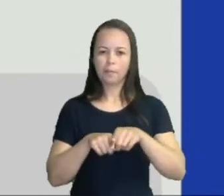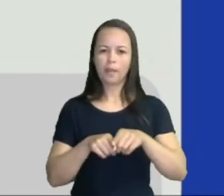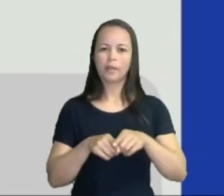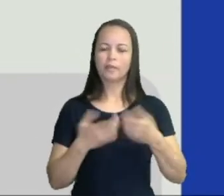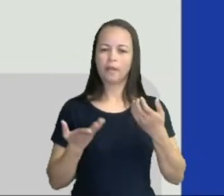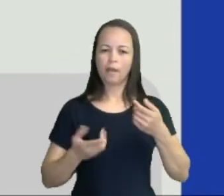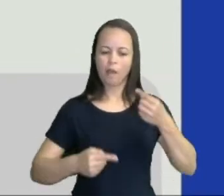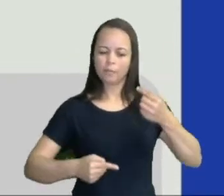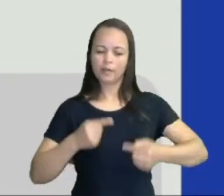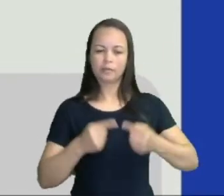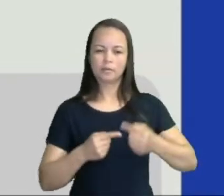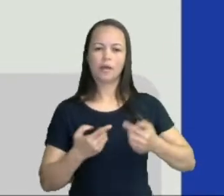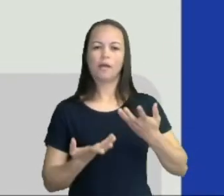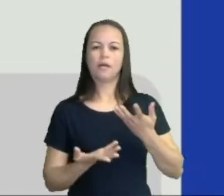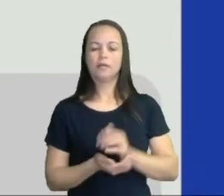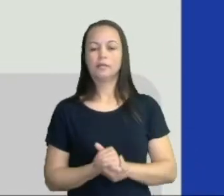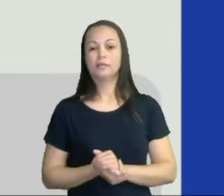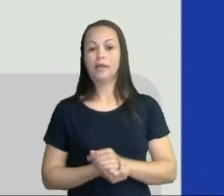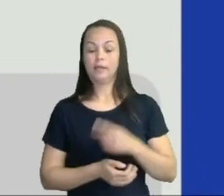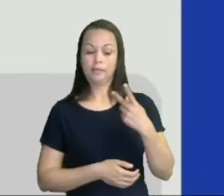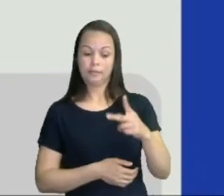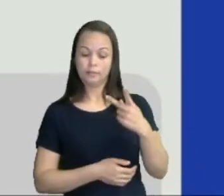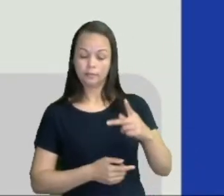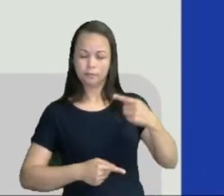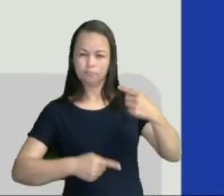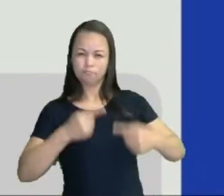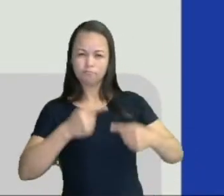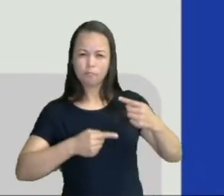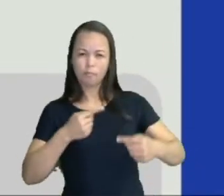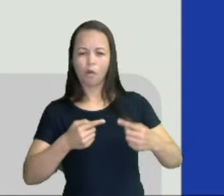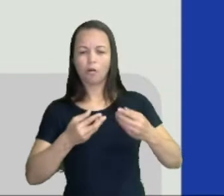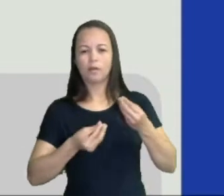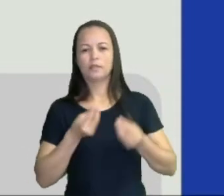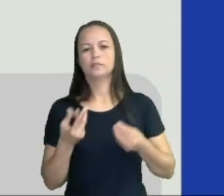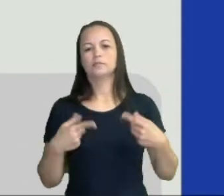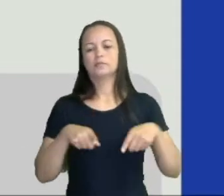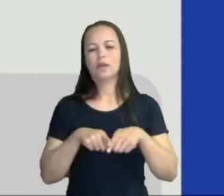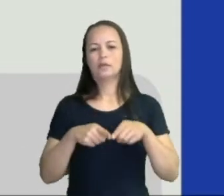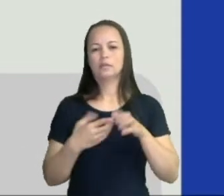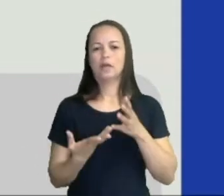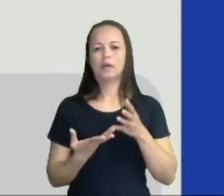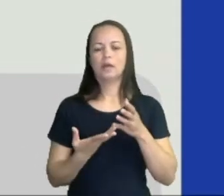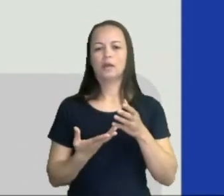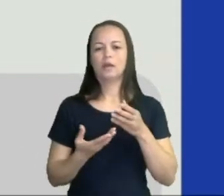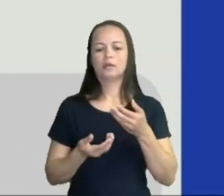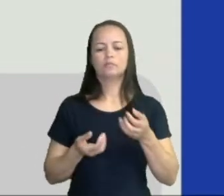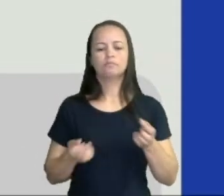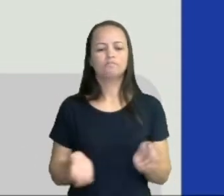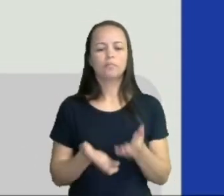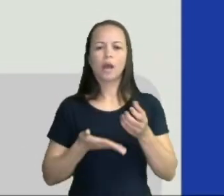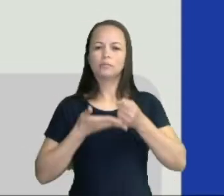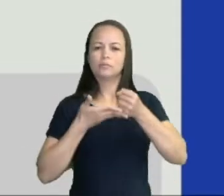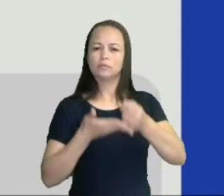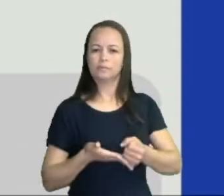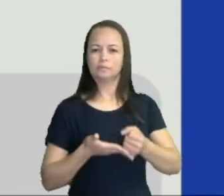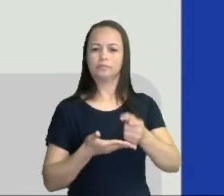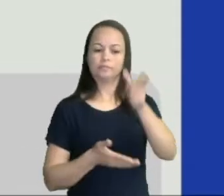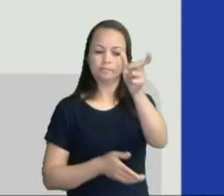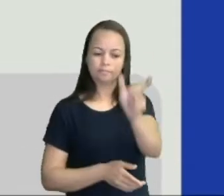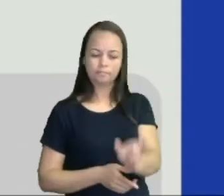política. E esse tratar político dá a ele essa conotação a partir desse